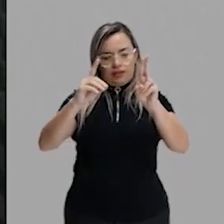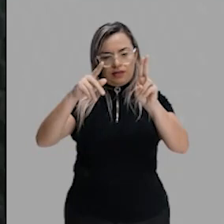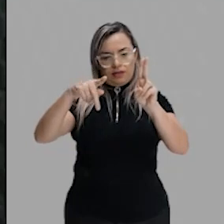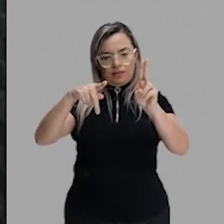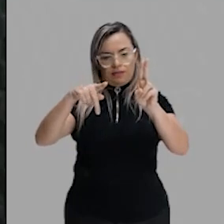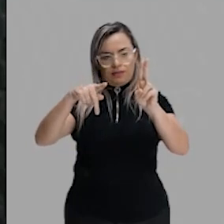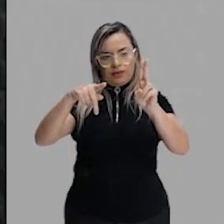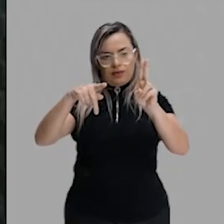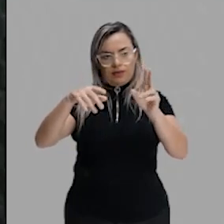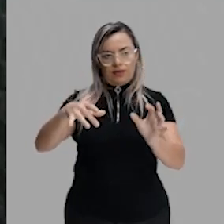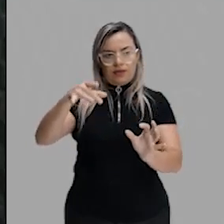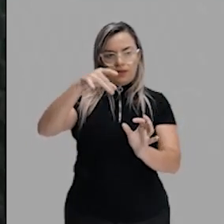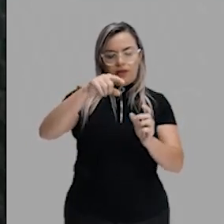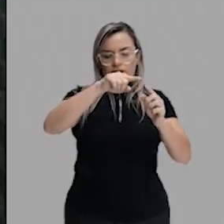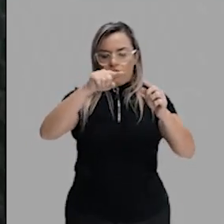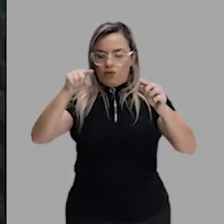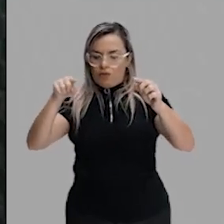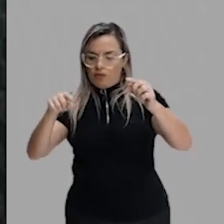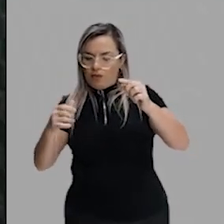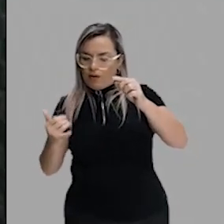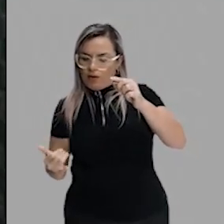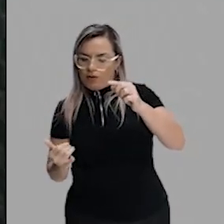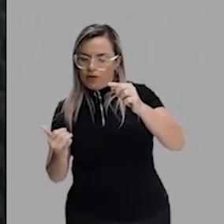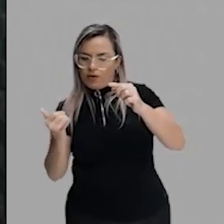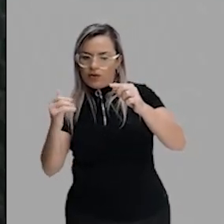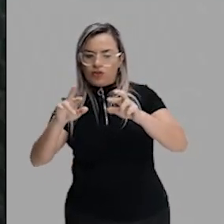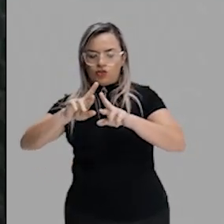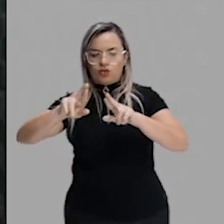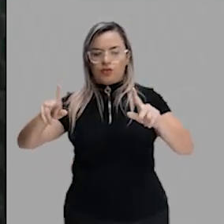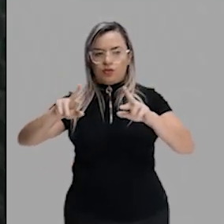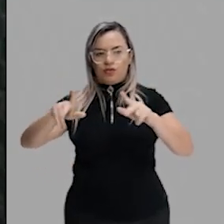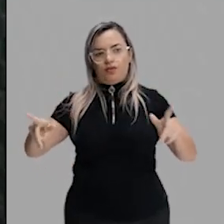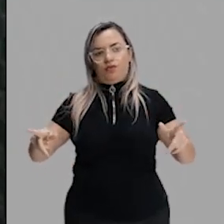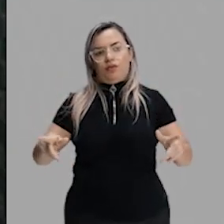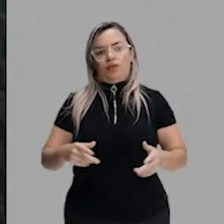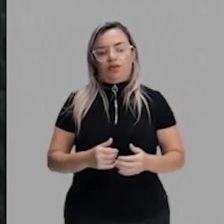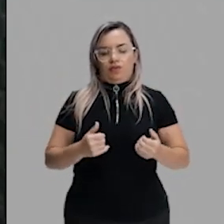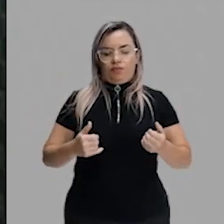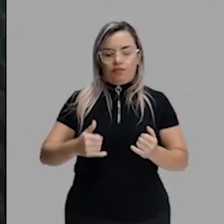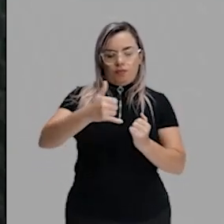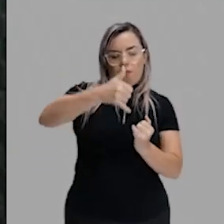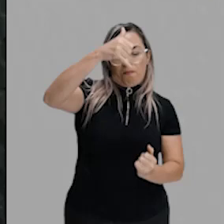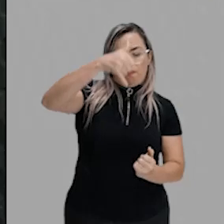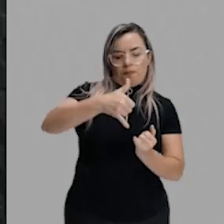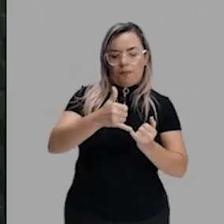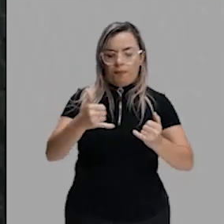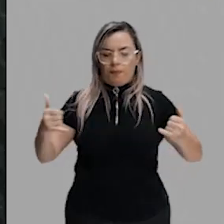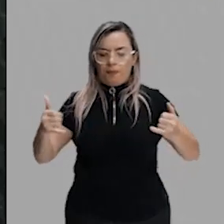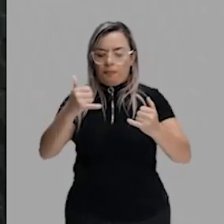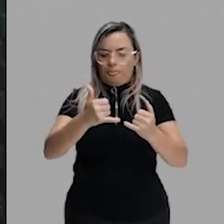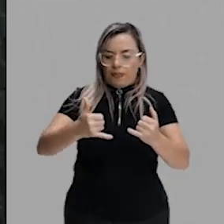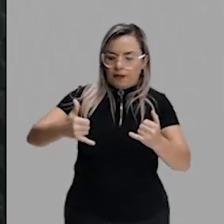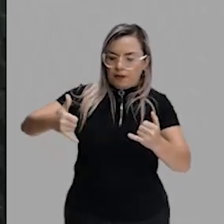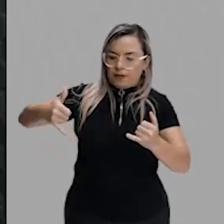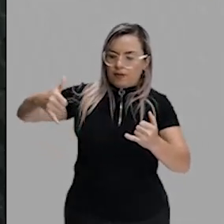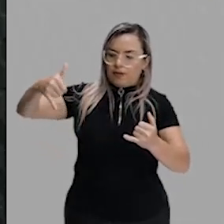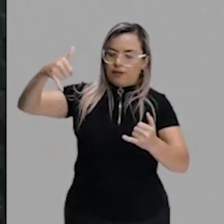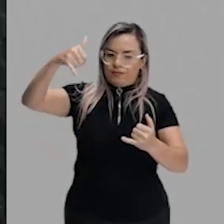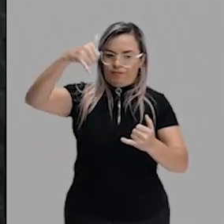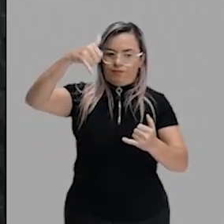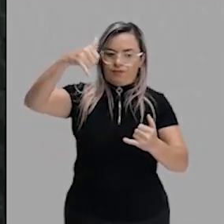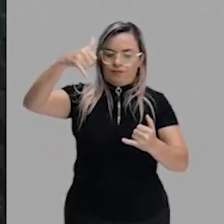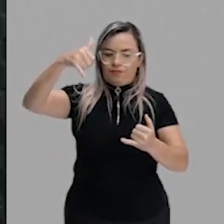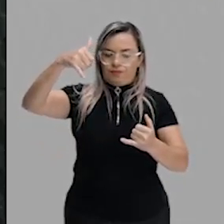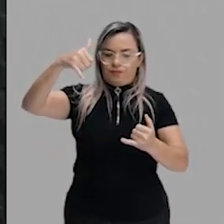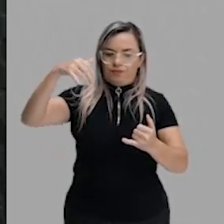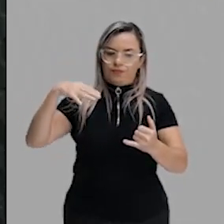diferentes. Certo? Então, eles não são agora proporcionais. Tá ok? Então,